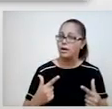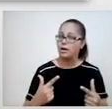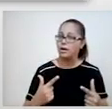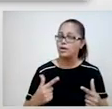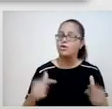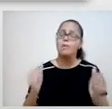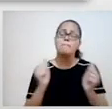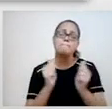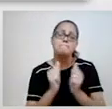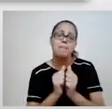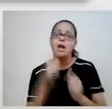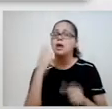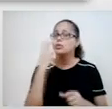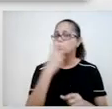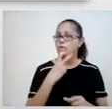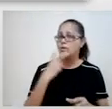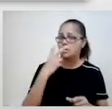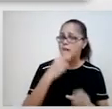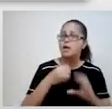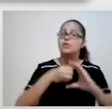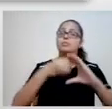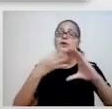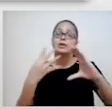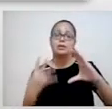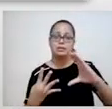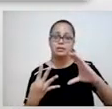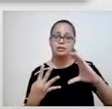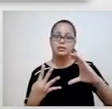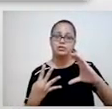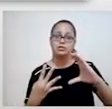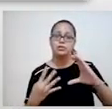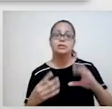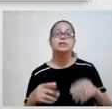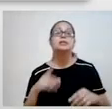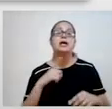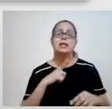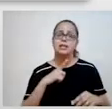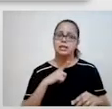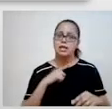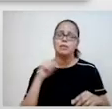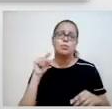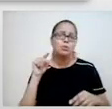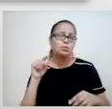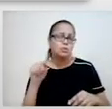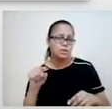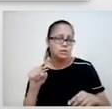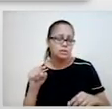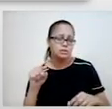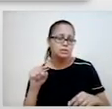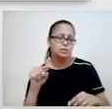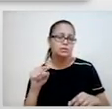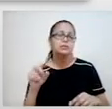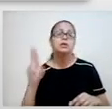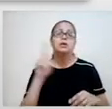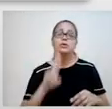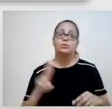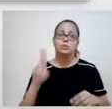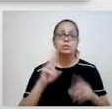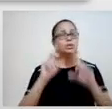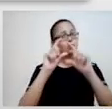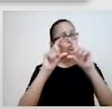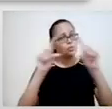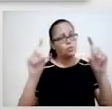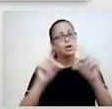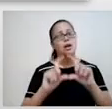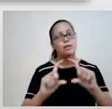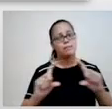da oralidade, tem várias características que são assim, mas eu tenho já a marcação, eu tenho pontuação, eu tenho divisão em parágrafos, que